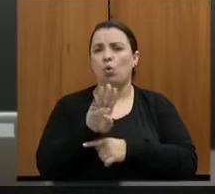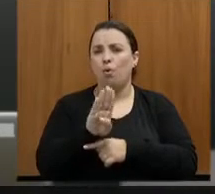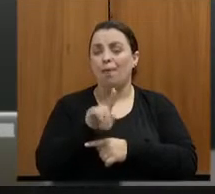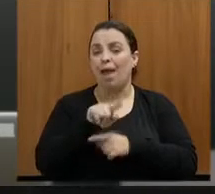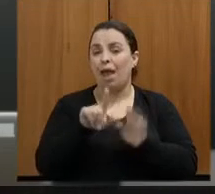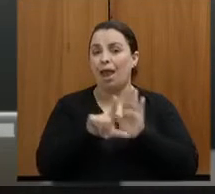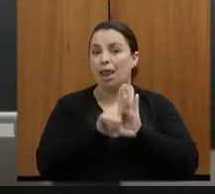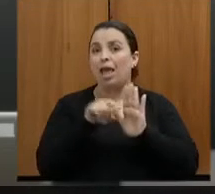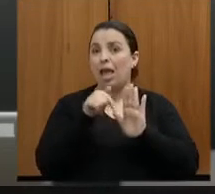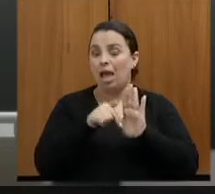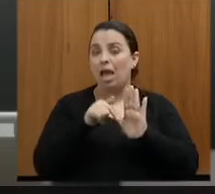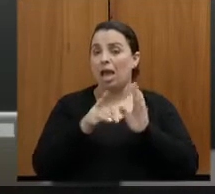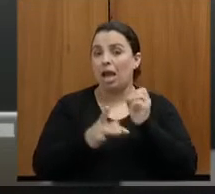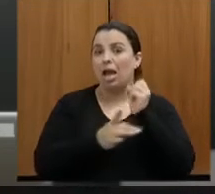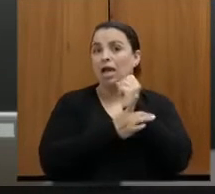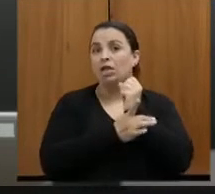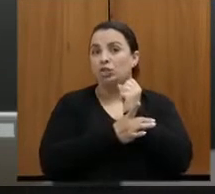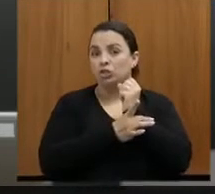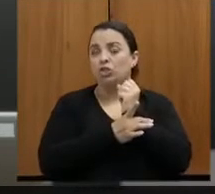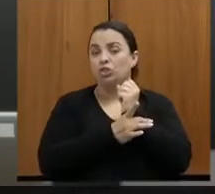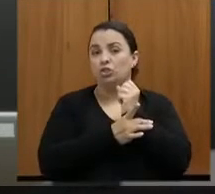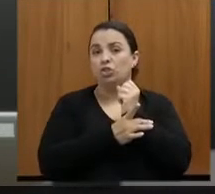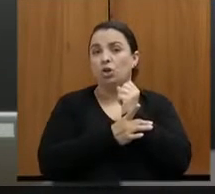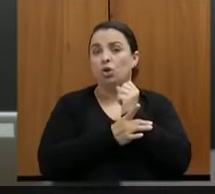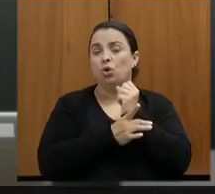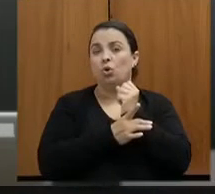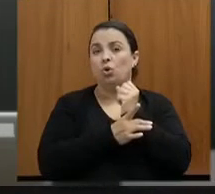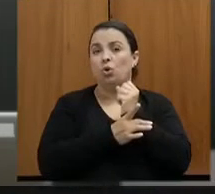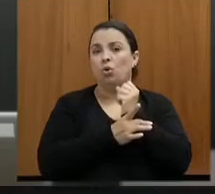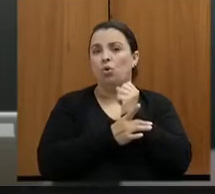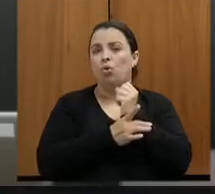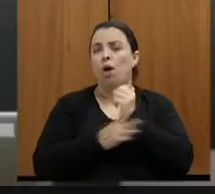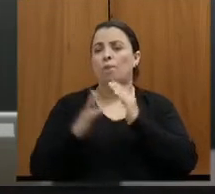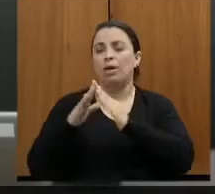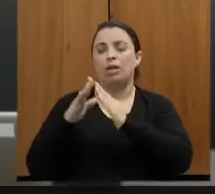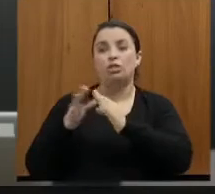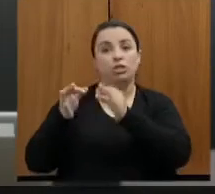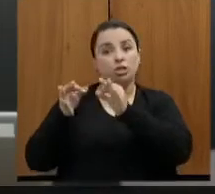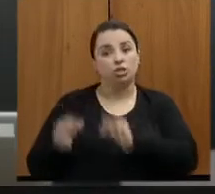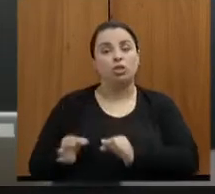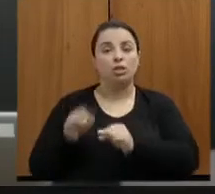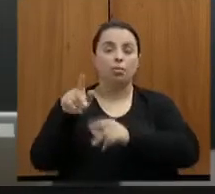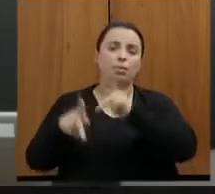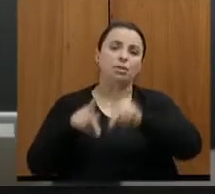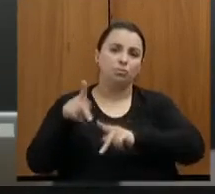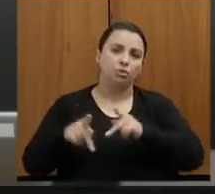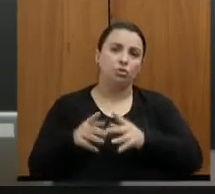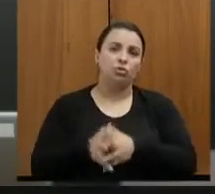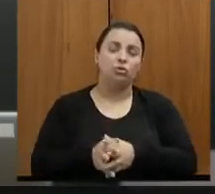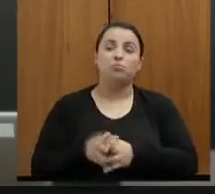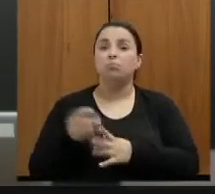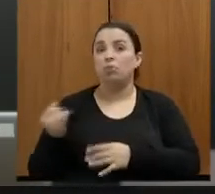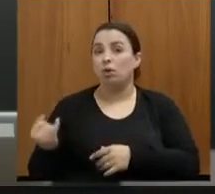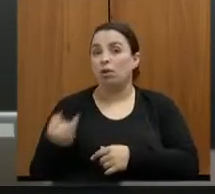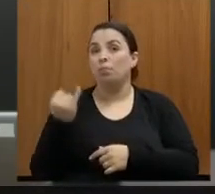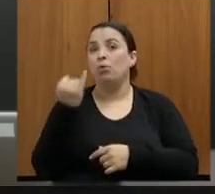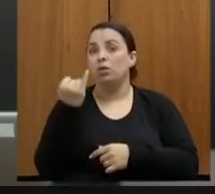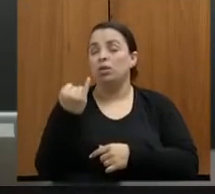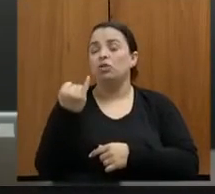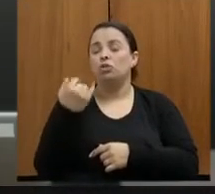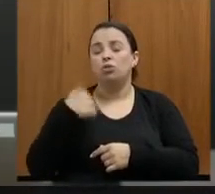desenvolvimento e a moradia digna às pessoas. Então, isso é importante nós